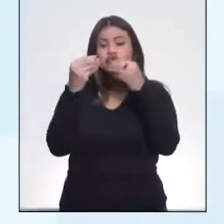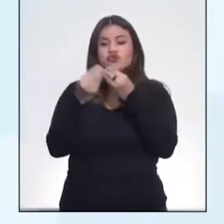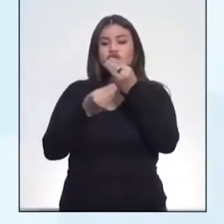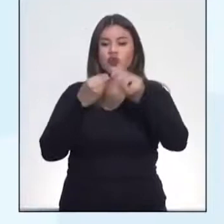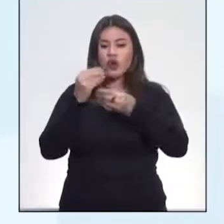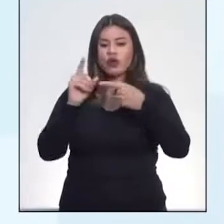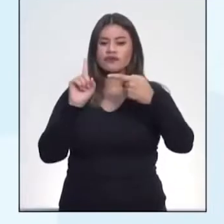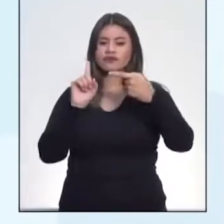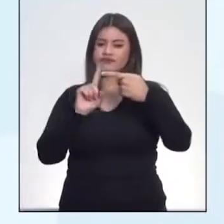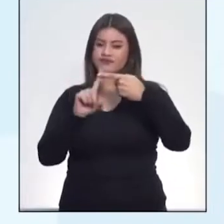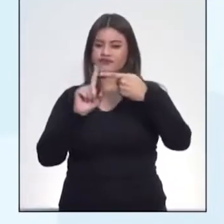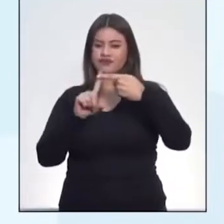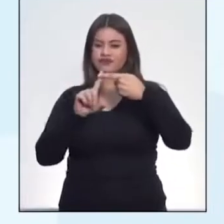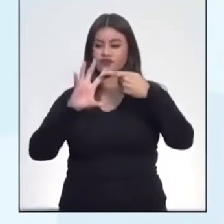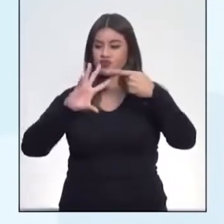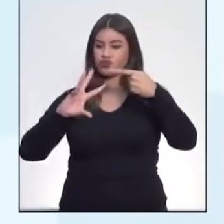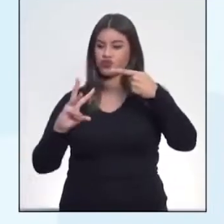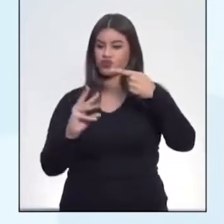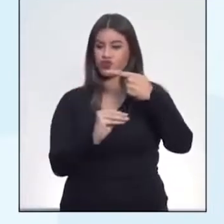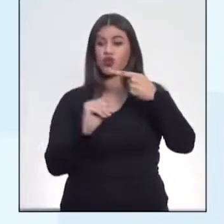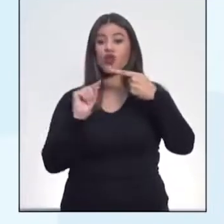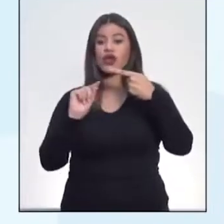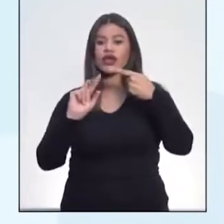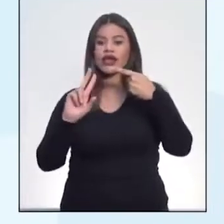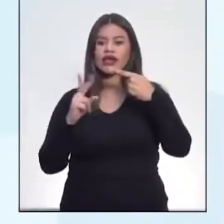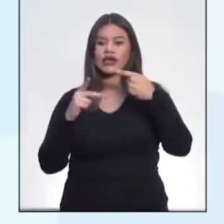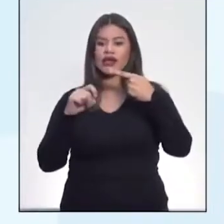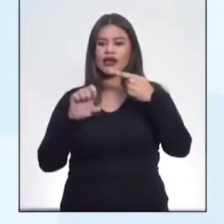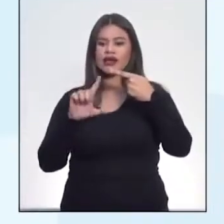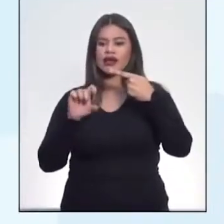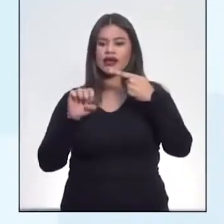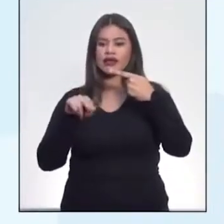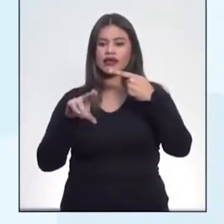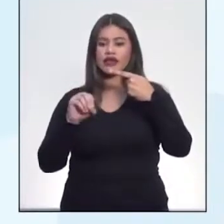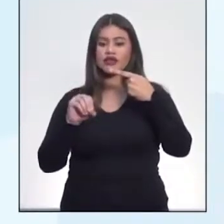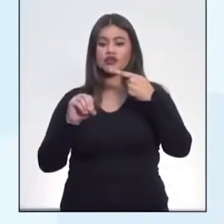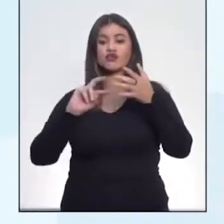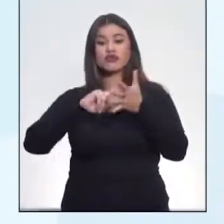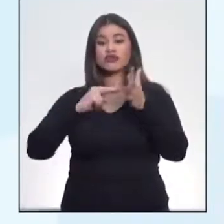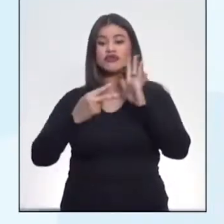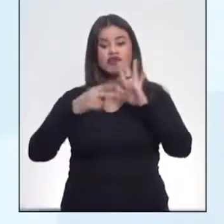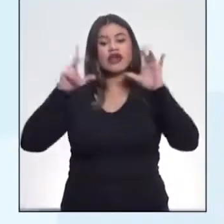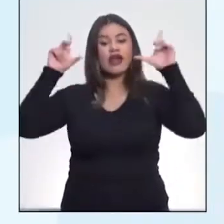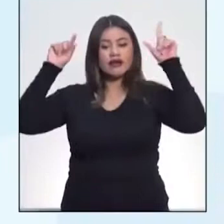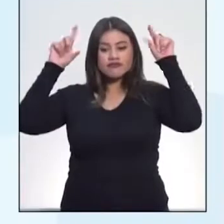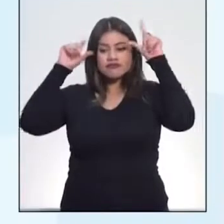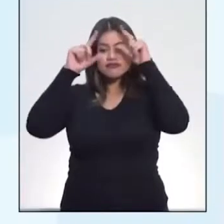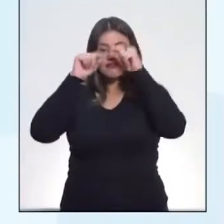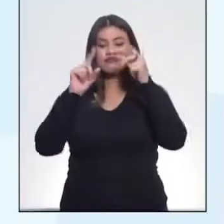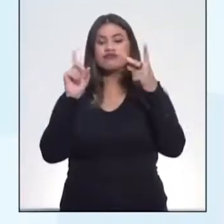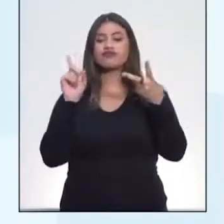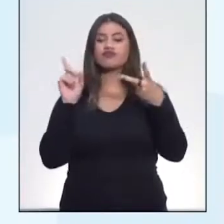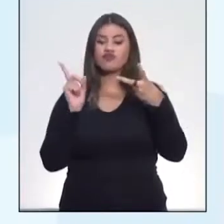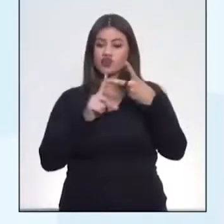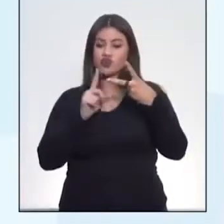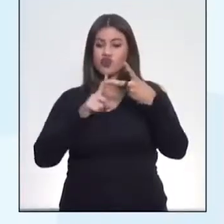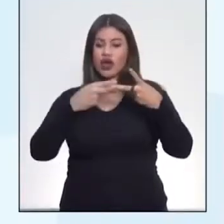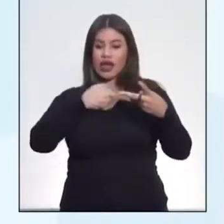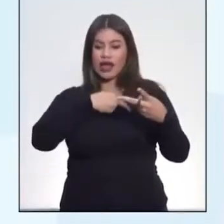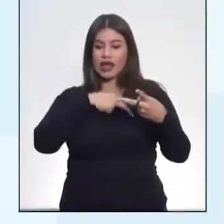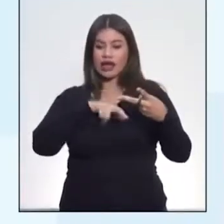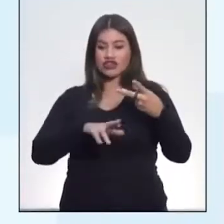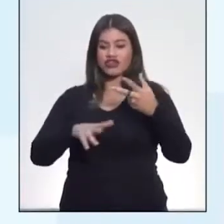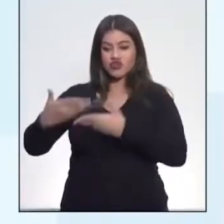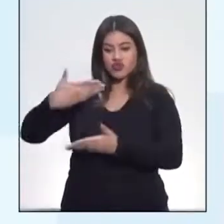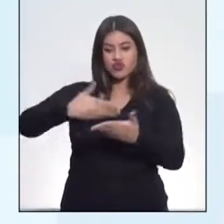como helenos então todos que se reconheciam como helenos eram gregos religião em comum que se